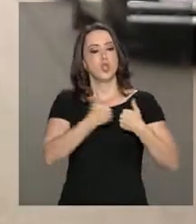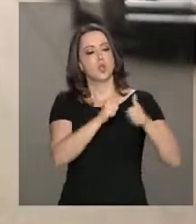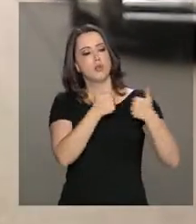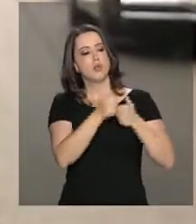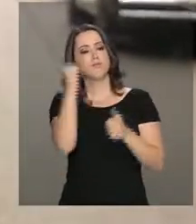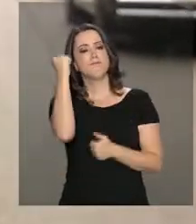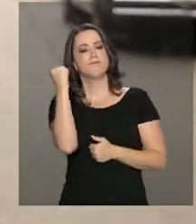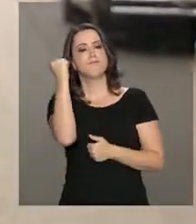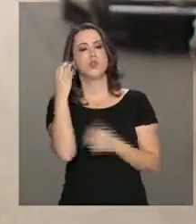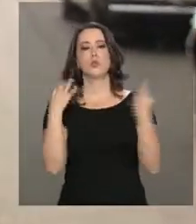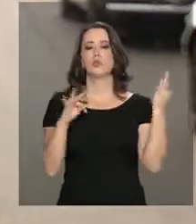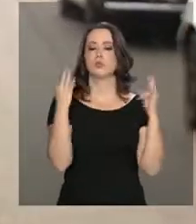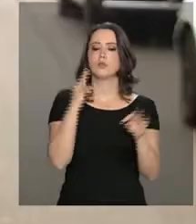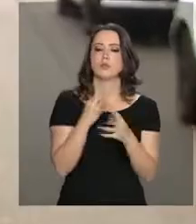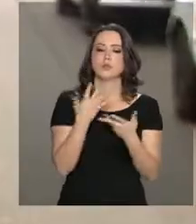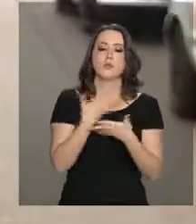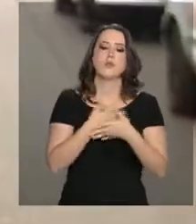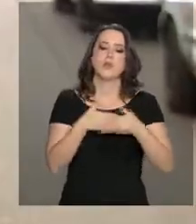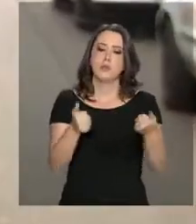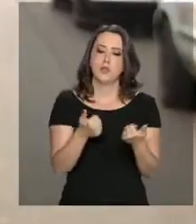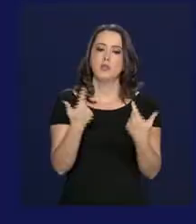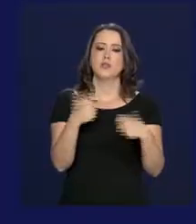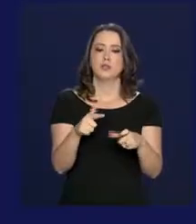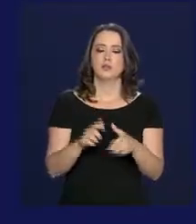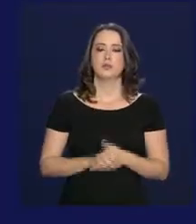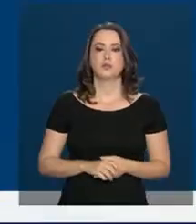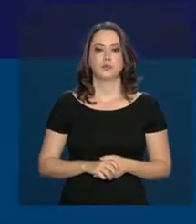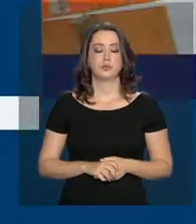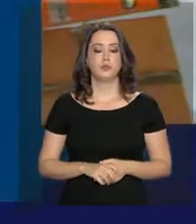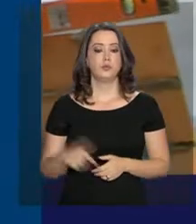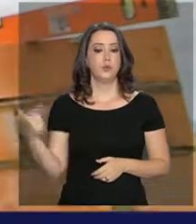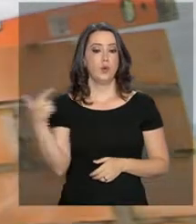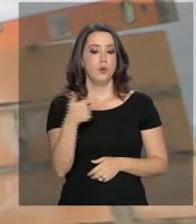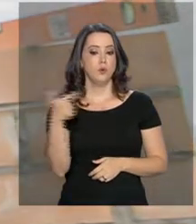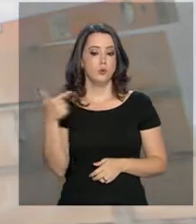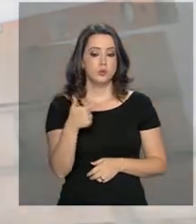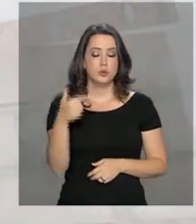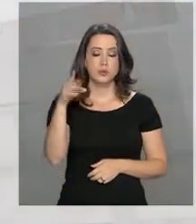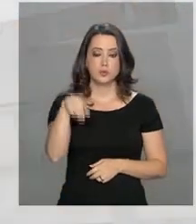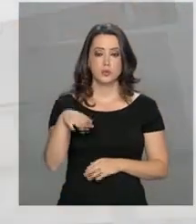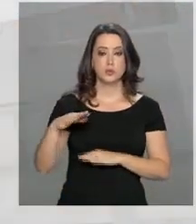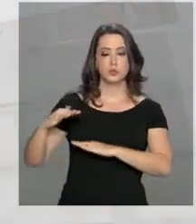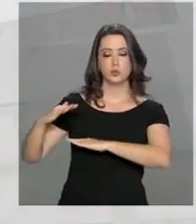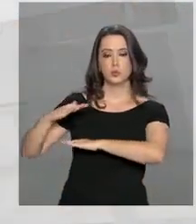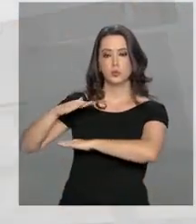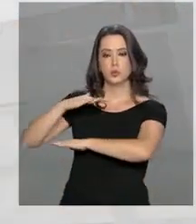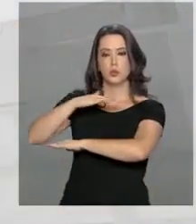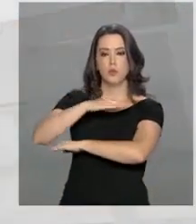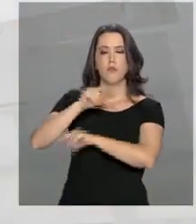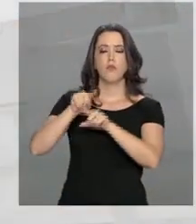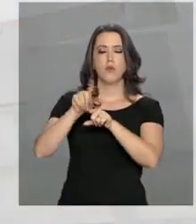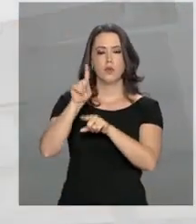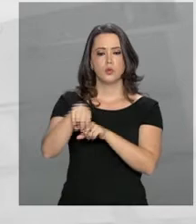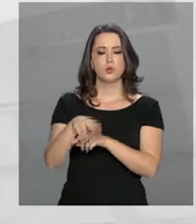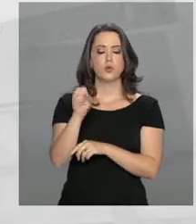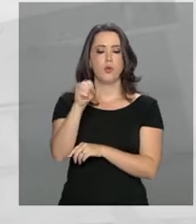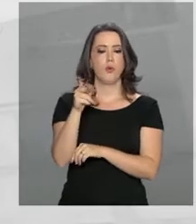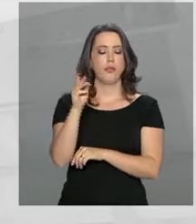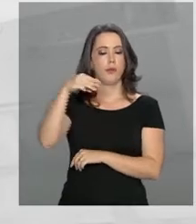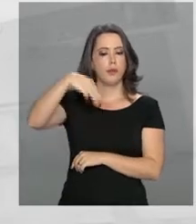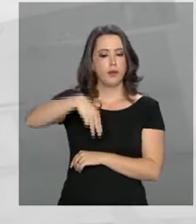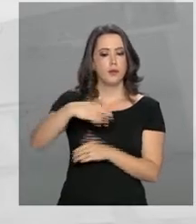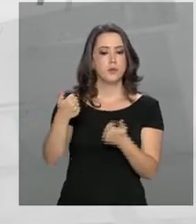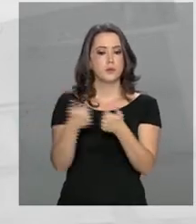turísticos, desafogando o trânsito da região. A segunda ponte sobre o rio Paraná será construída a cerca de 8 quilômetros da Ponte